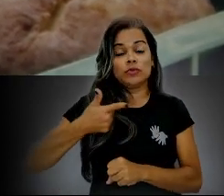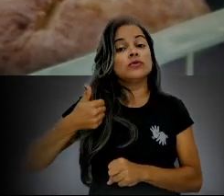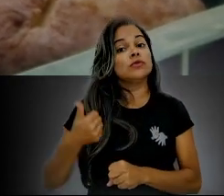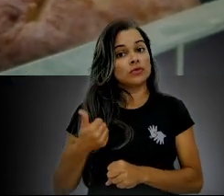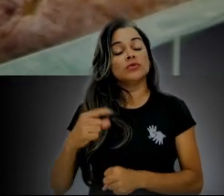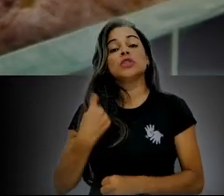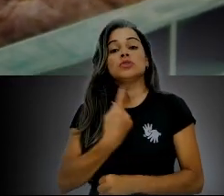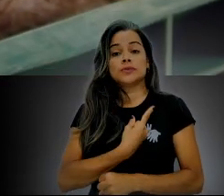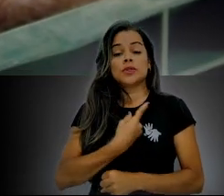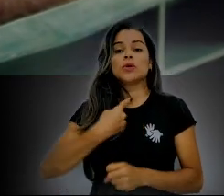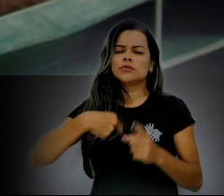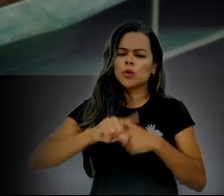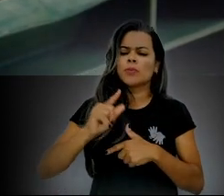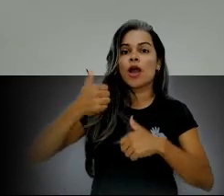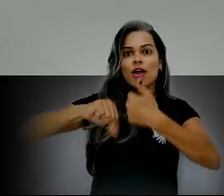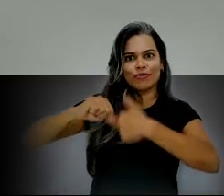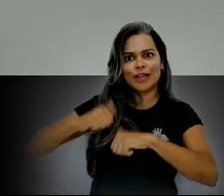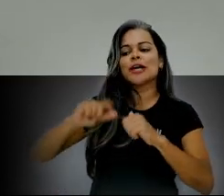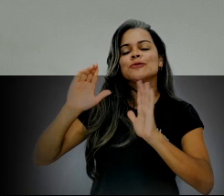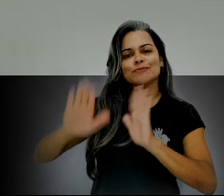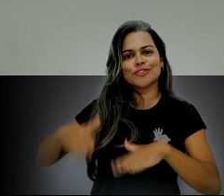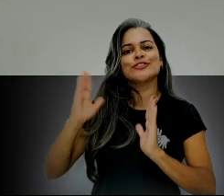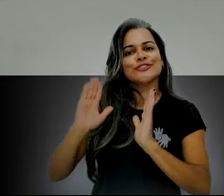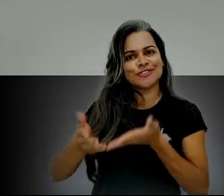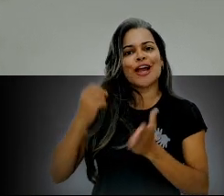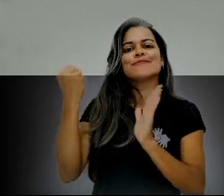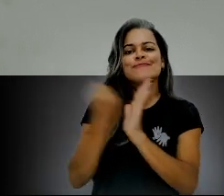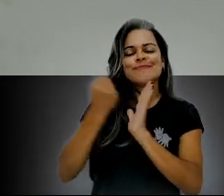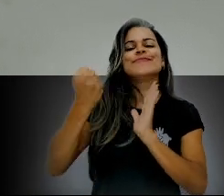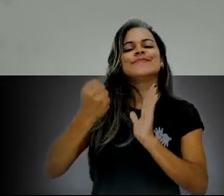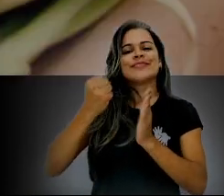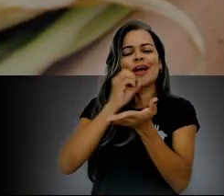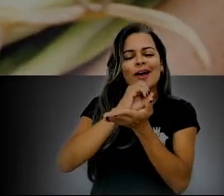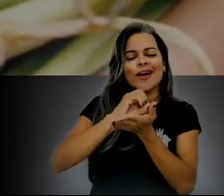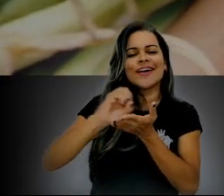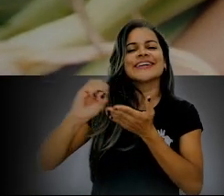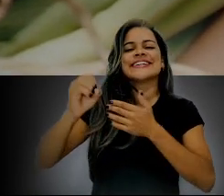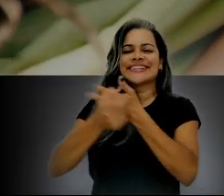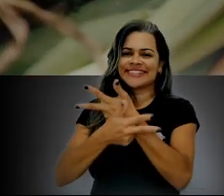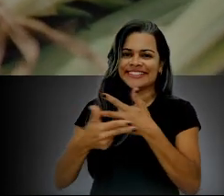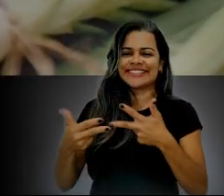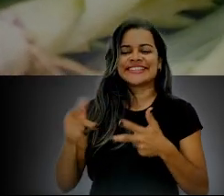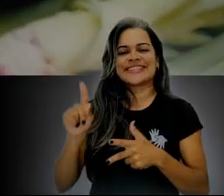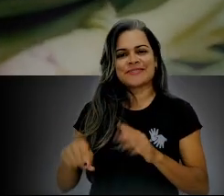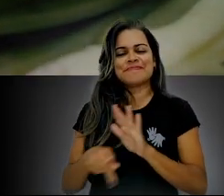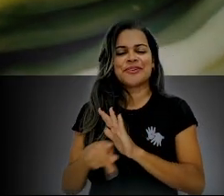2021 nós fomos é avaliado aptos para o selo orgânico e